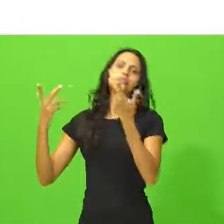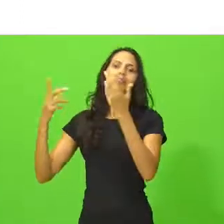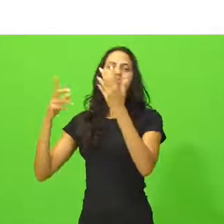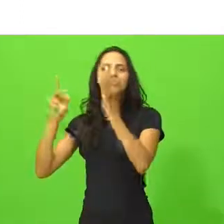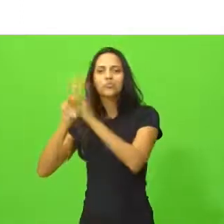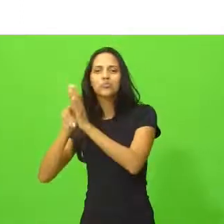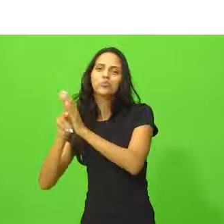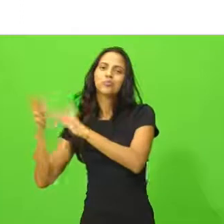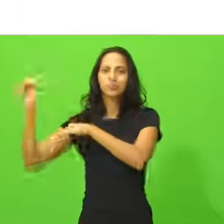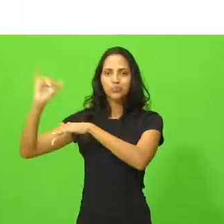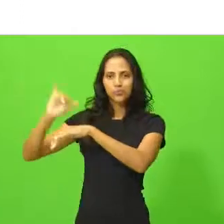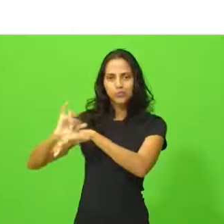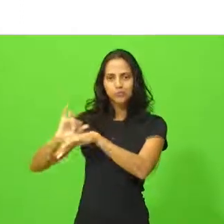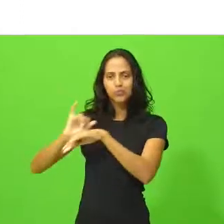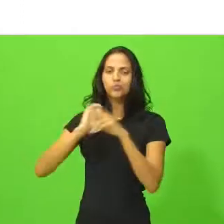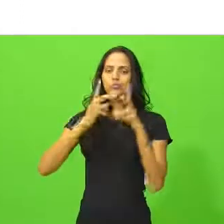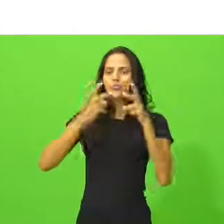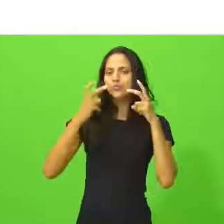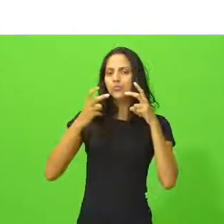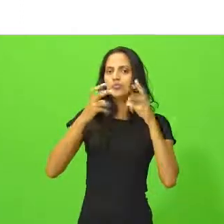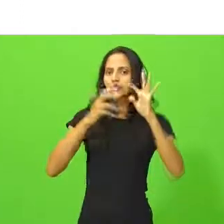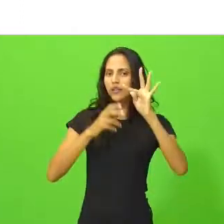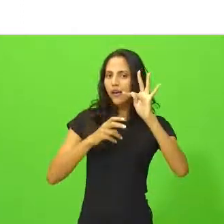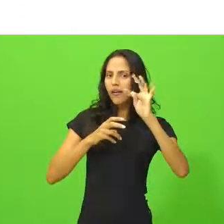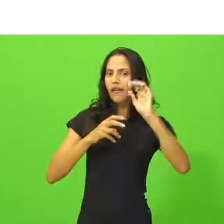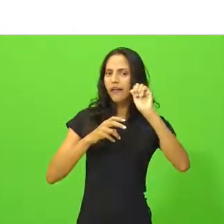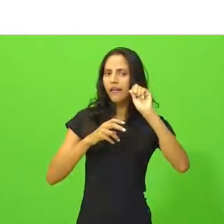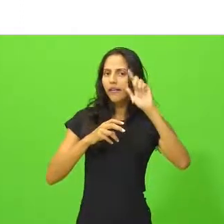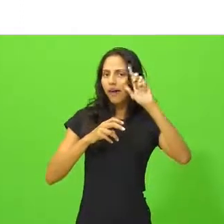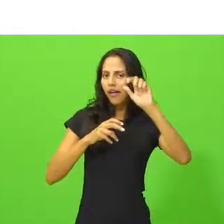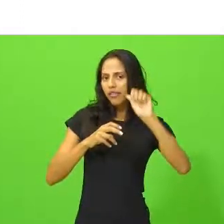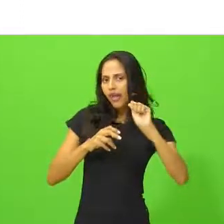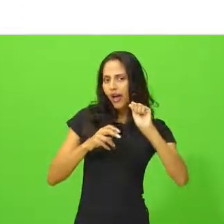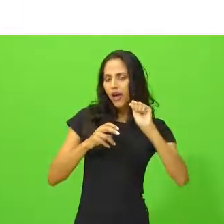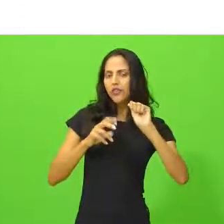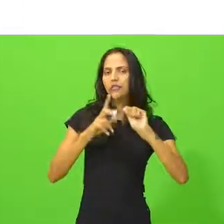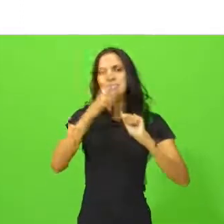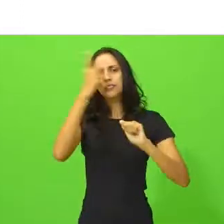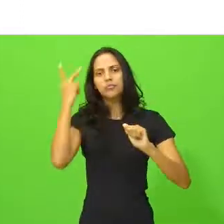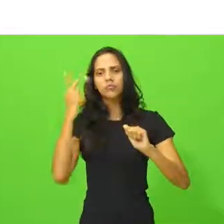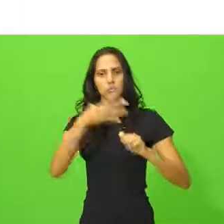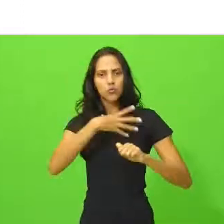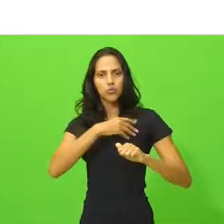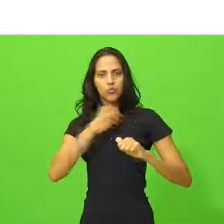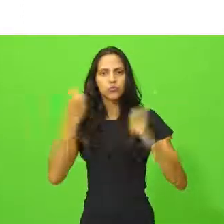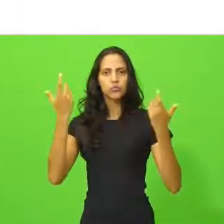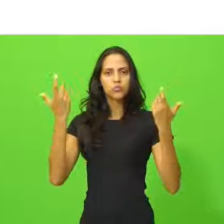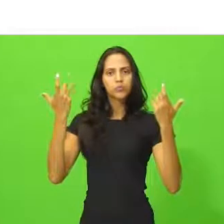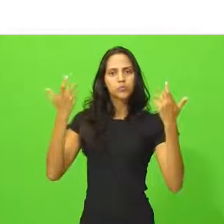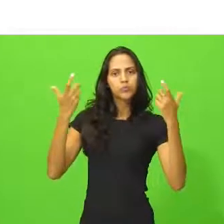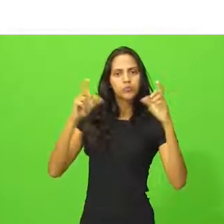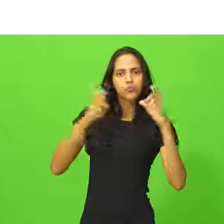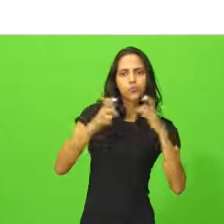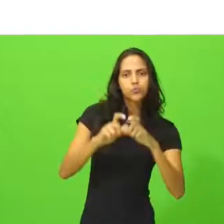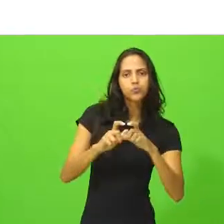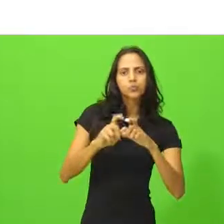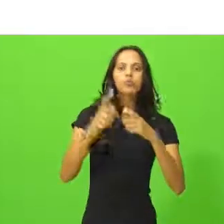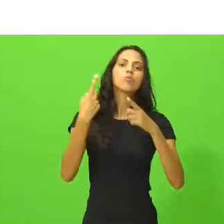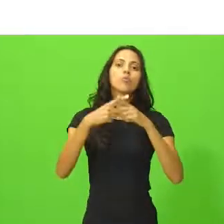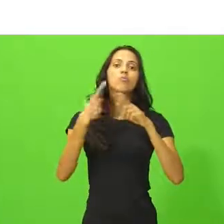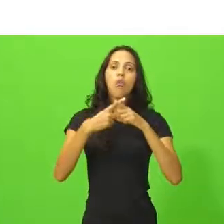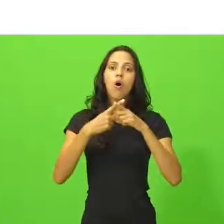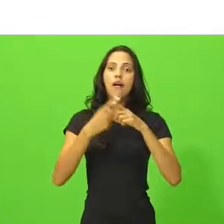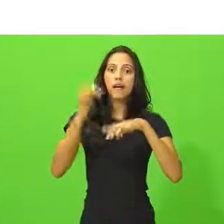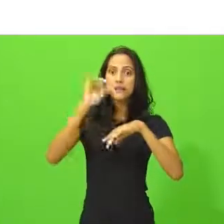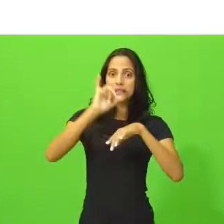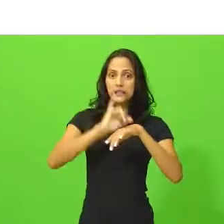que as taxas de fecundidade passaram a diminuir. Isso por quê, professor? Porque o custo de vida nas cidades é muito maior,